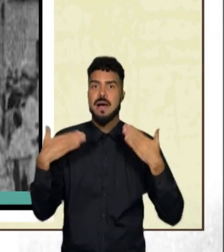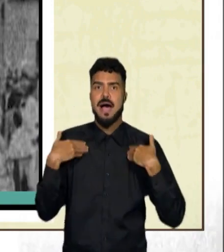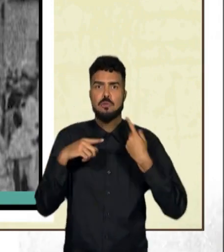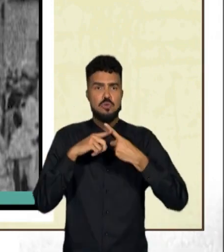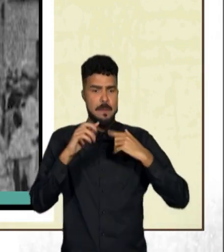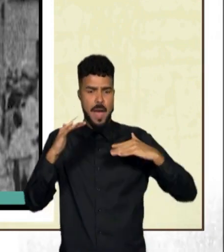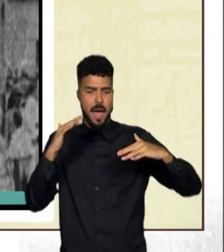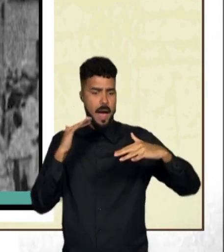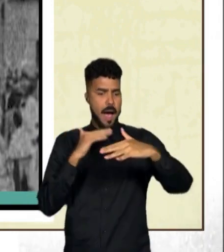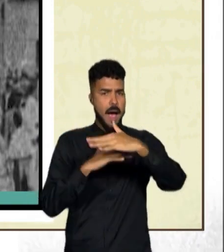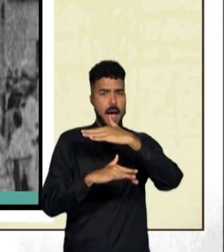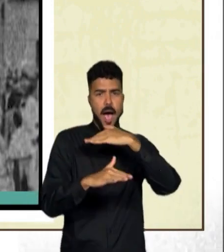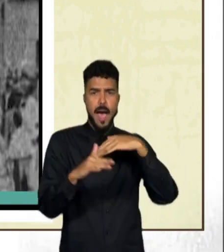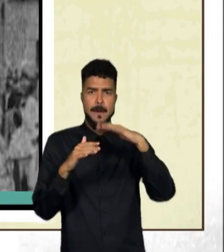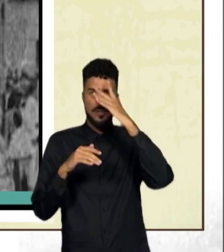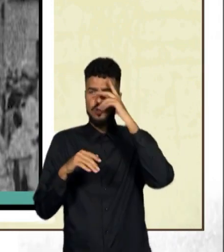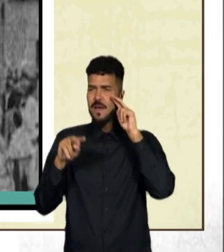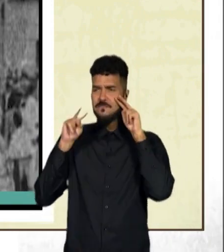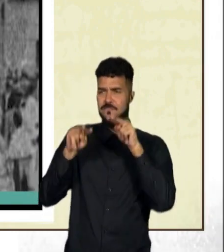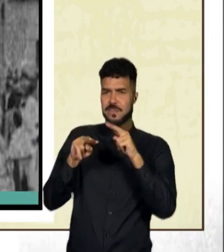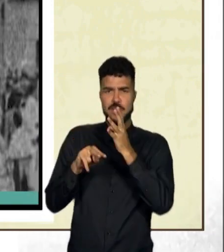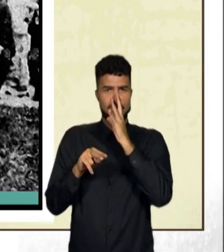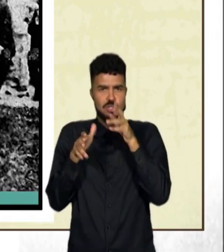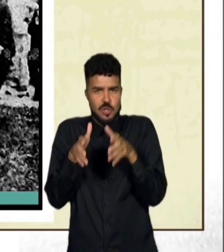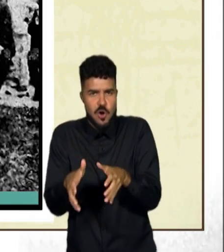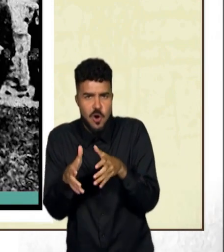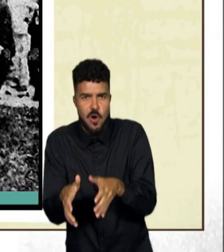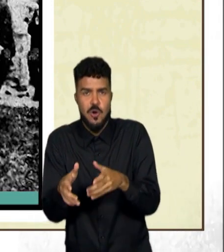ali com um público muito próximo, né,